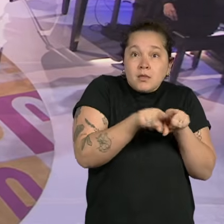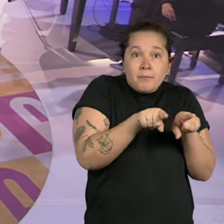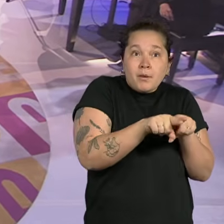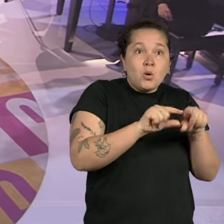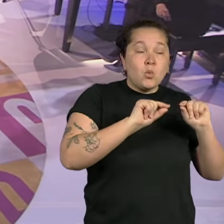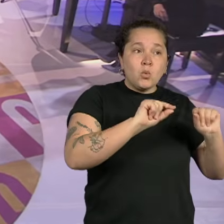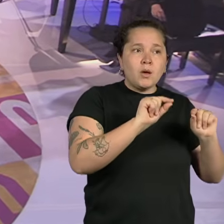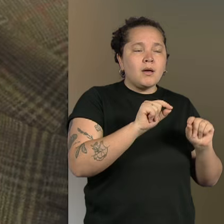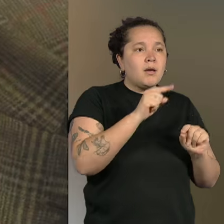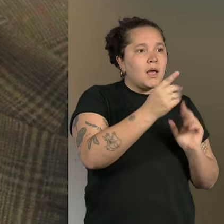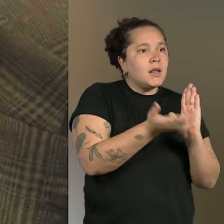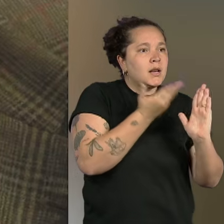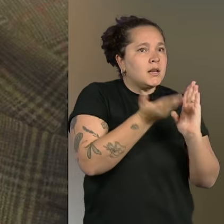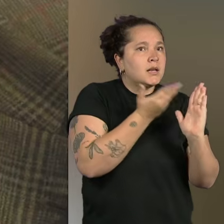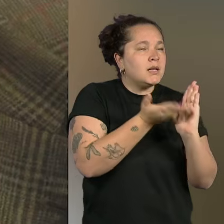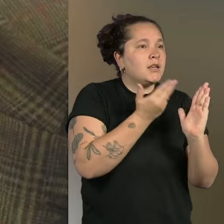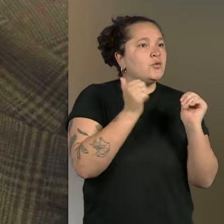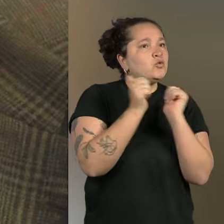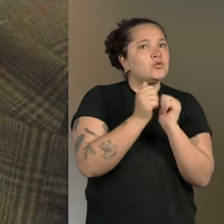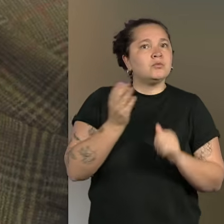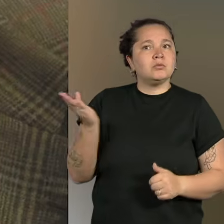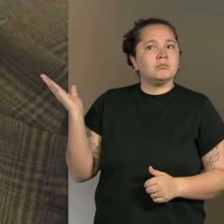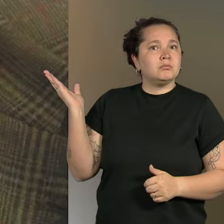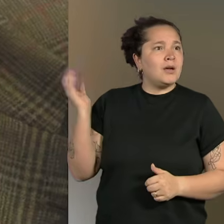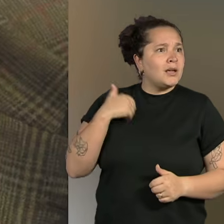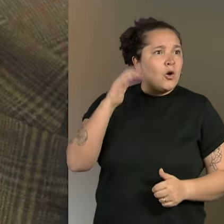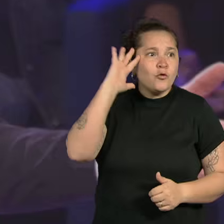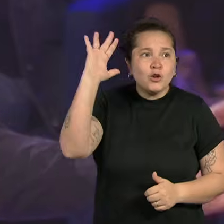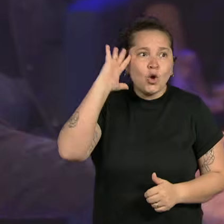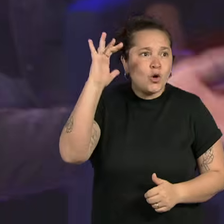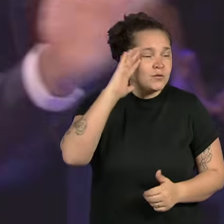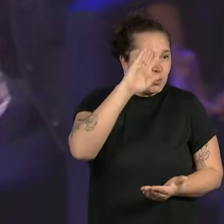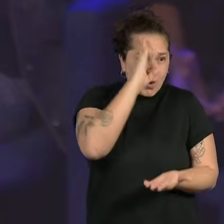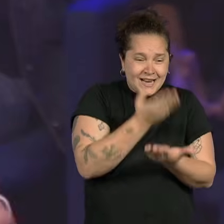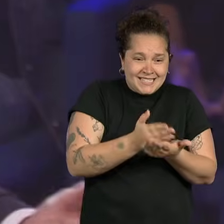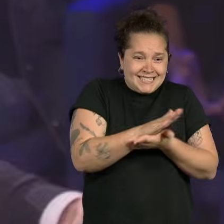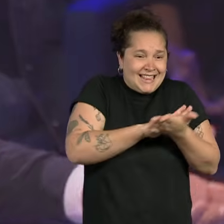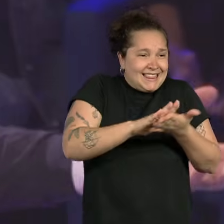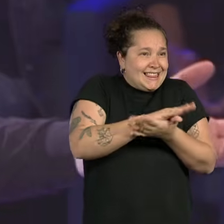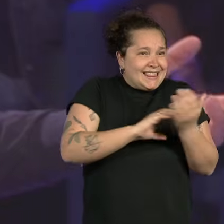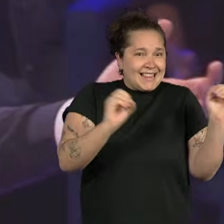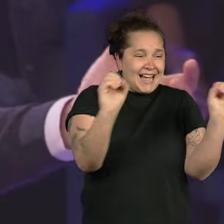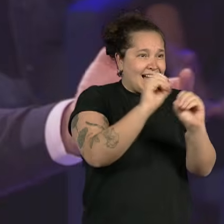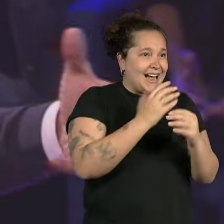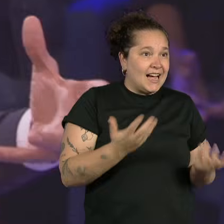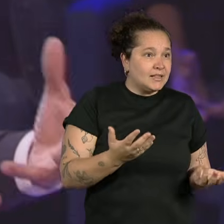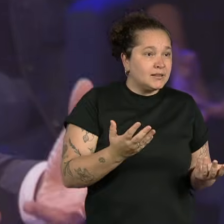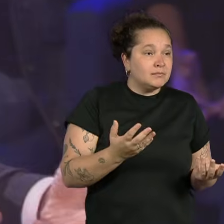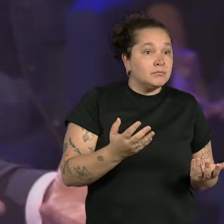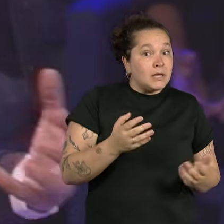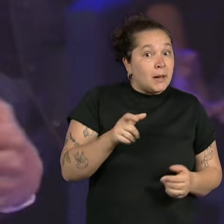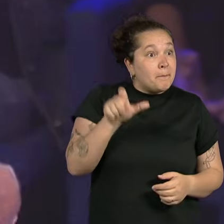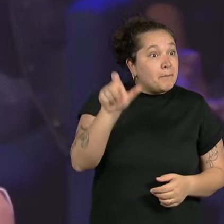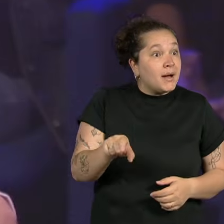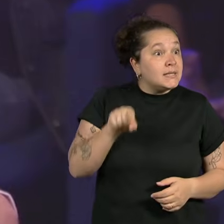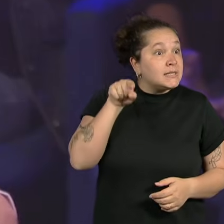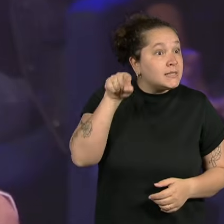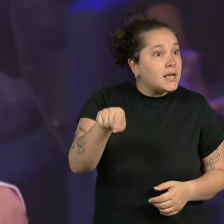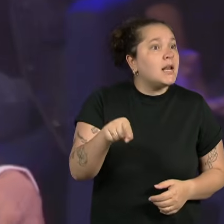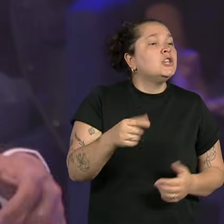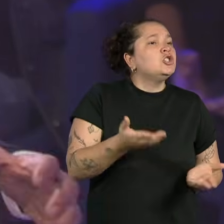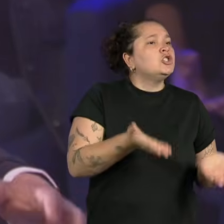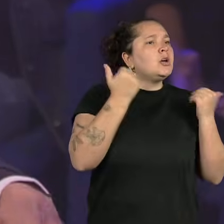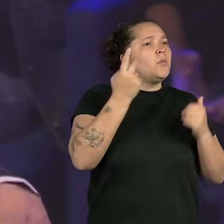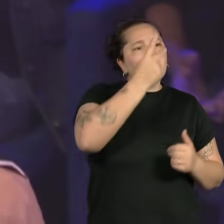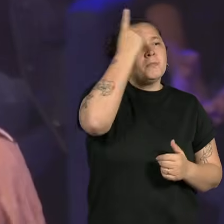escreve um livro com Habermas, que era um filósofo agnóstico. Ele, como Papa, ele levou ateus para a Academia do